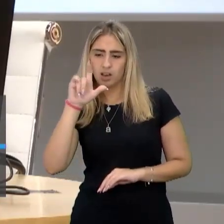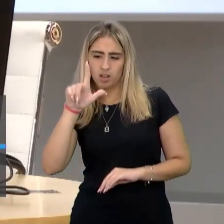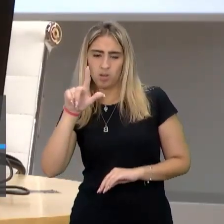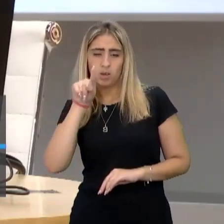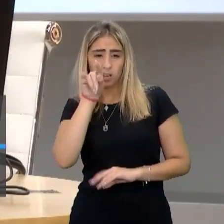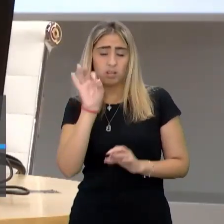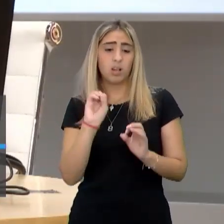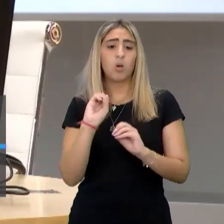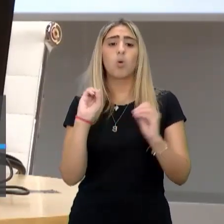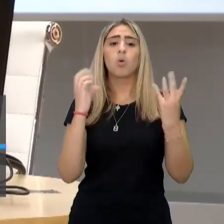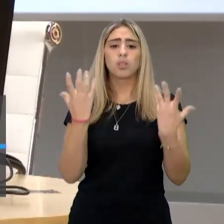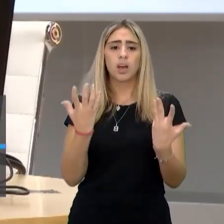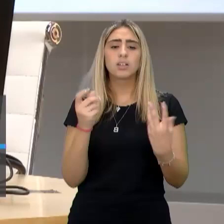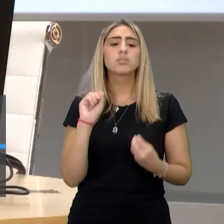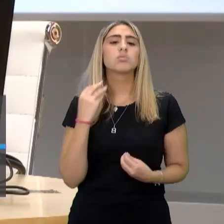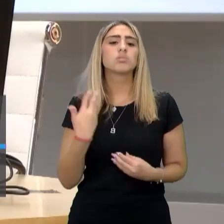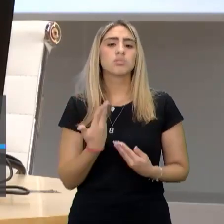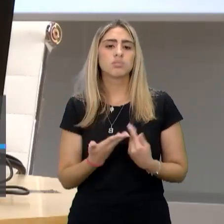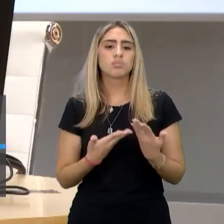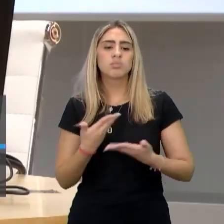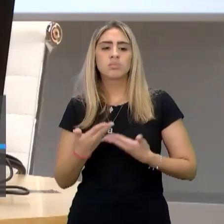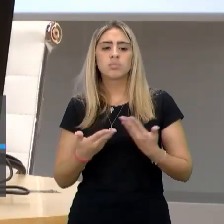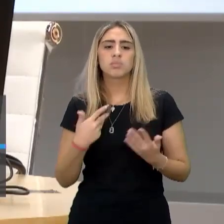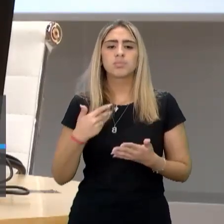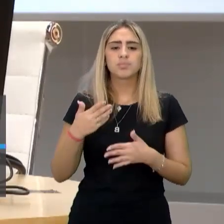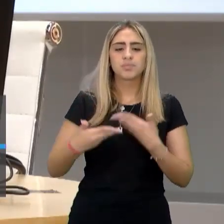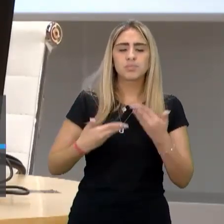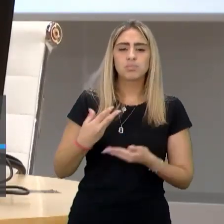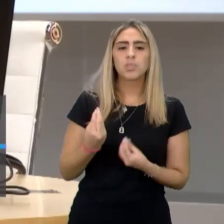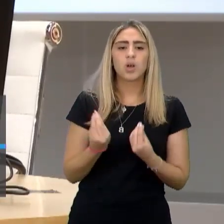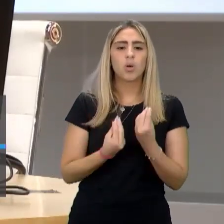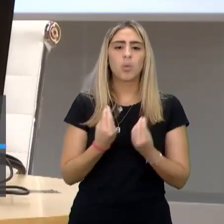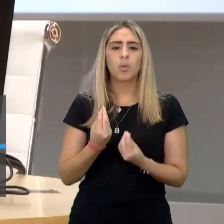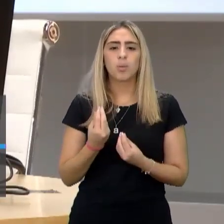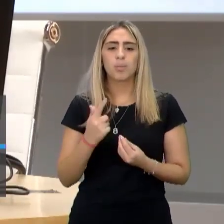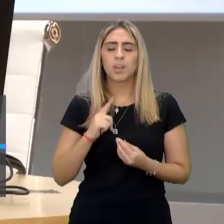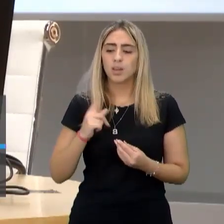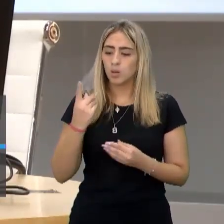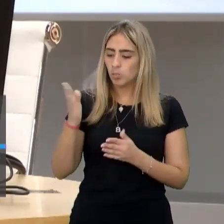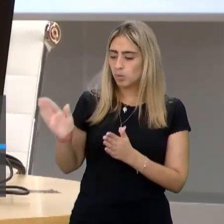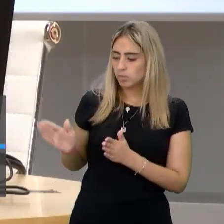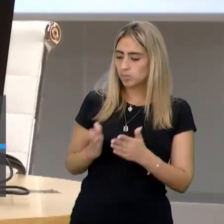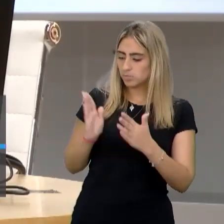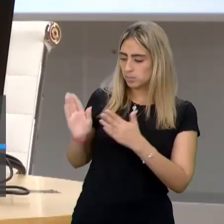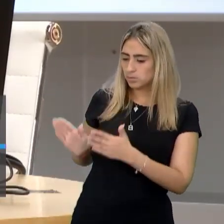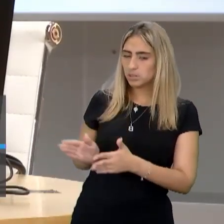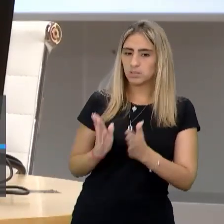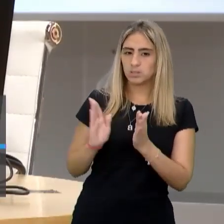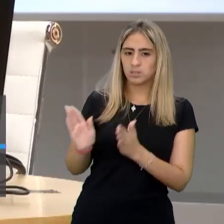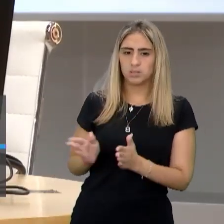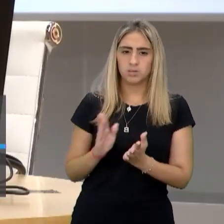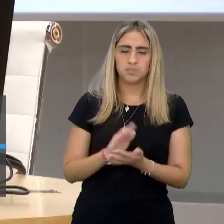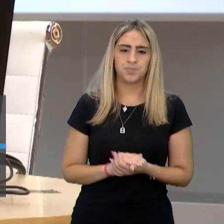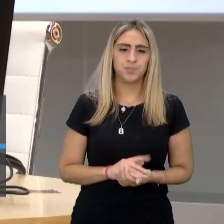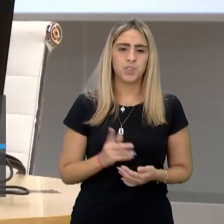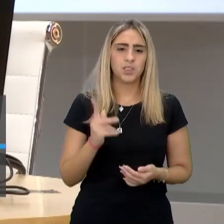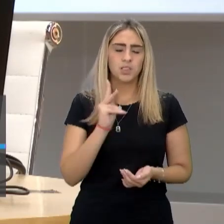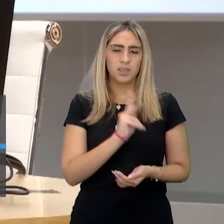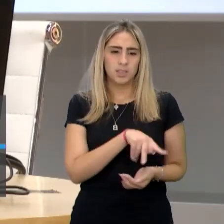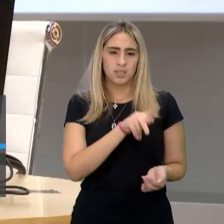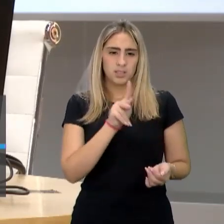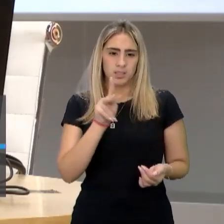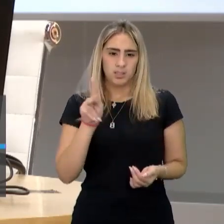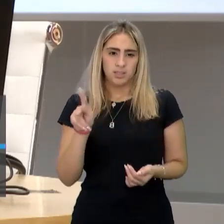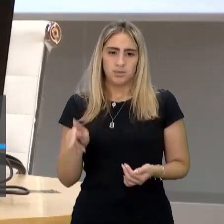ele ocorre quando existe, basicamente, para tentar ser didática, uma demanda. Então, por exemplo, os